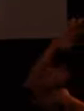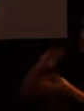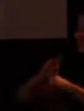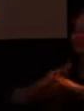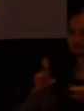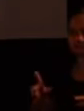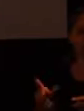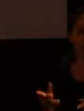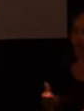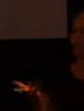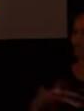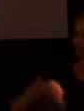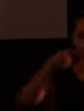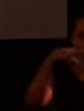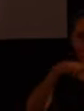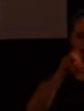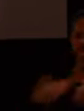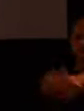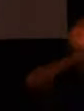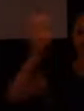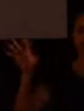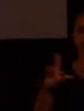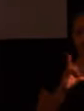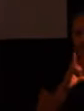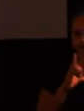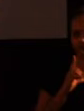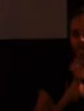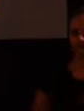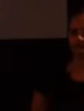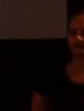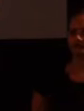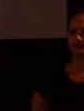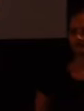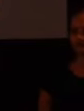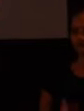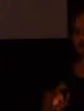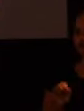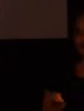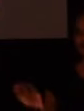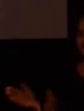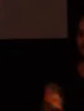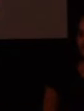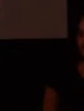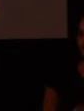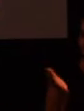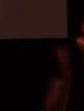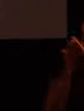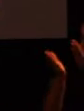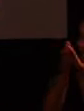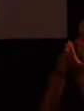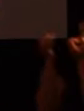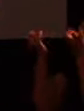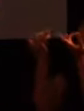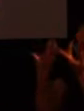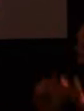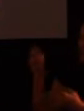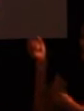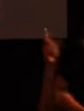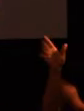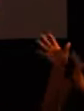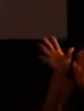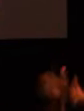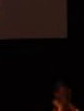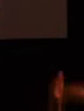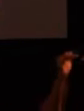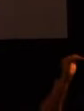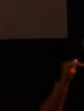a regra está bem clara. Pode passar, por favor. Aqui eu já falei para vocês, o estudo solar ele deve levar em conta a latitude de